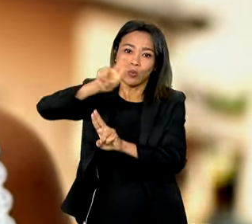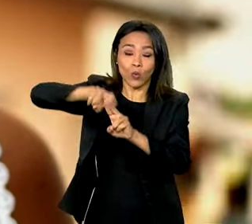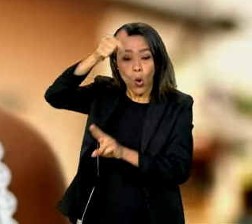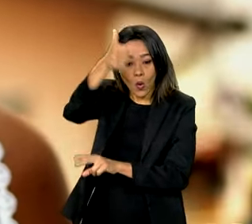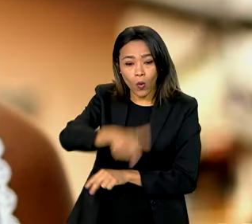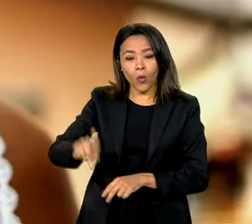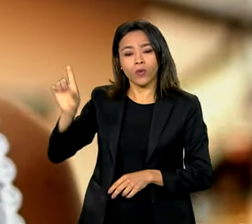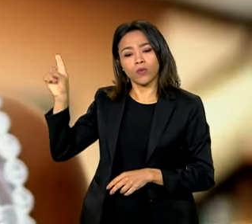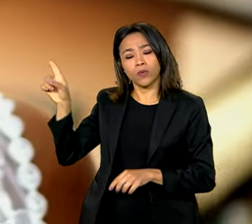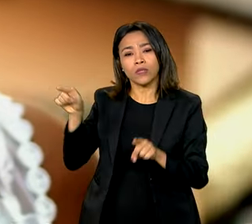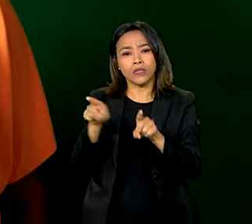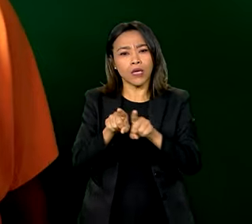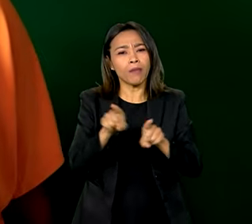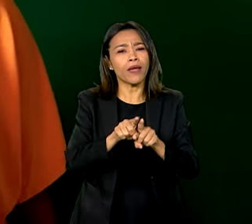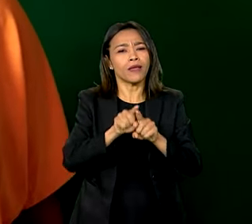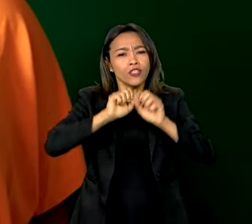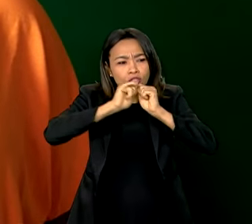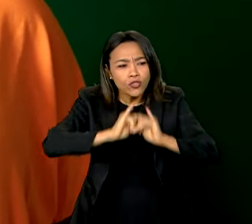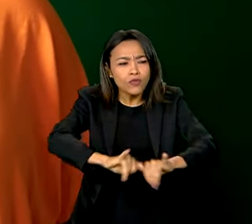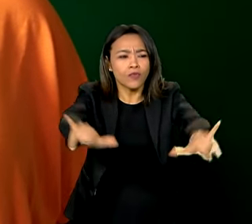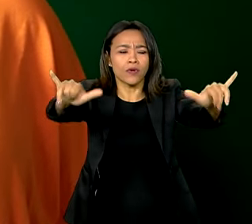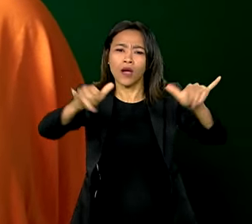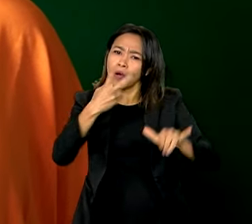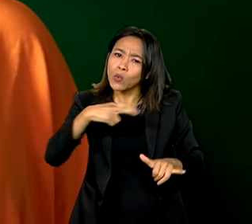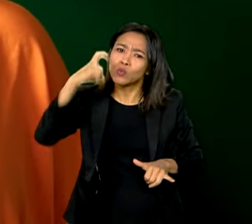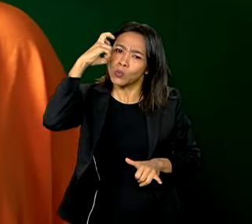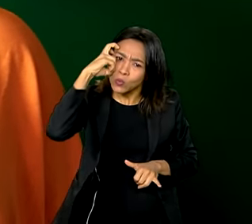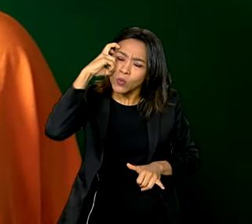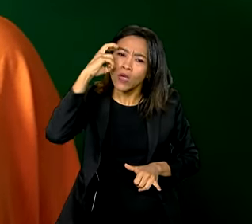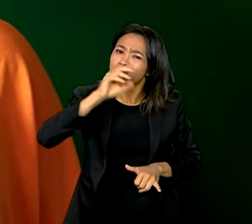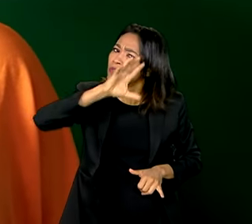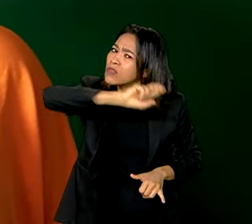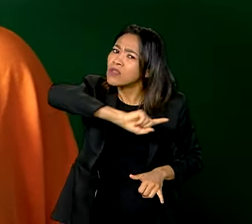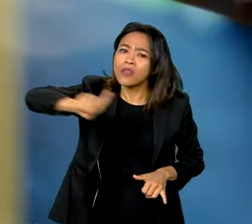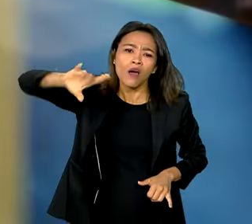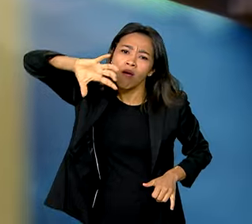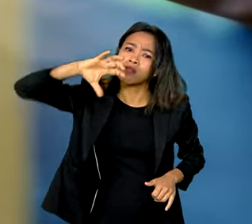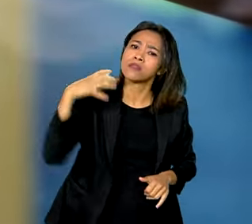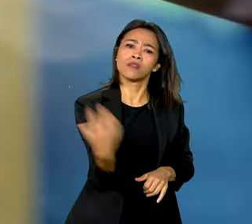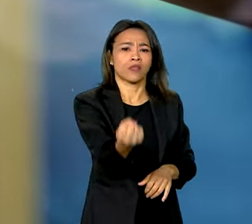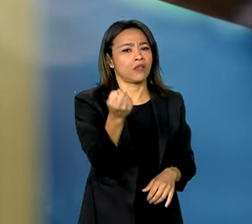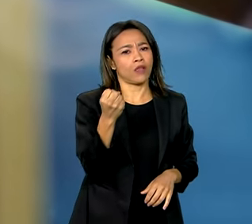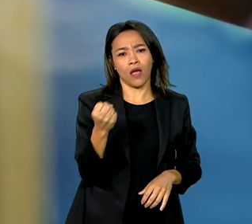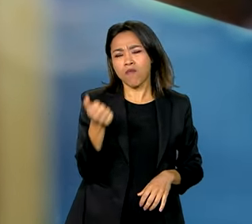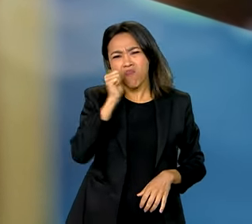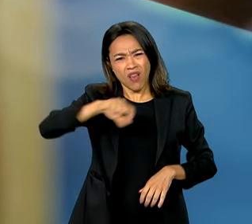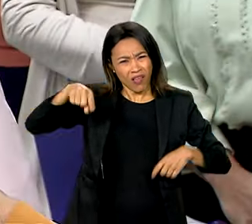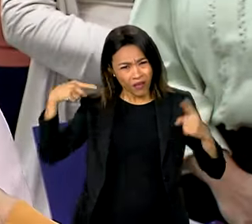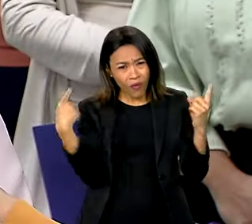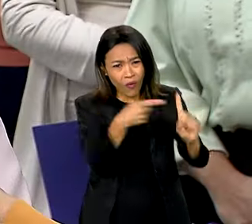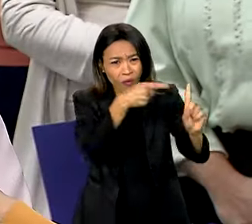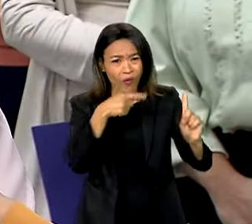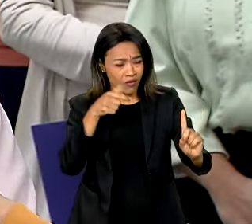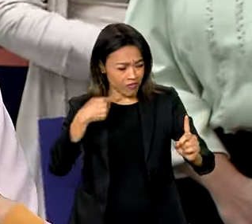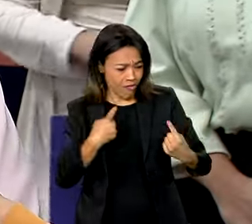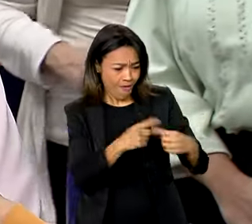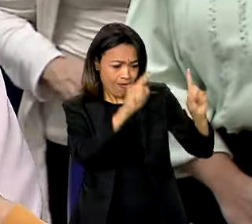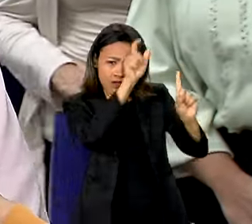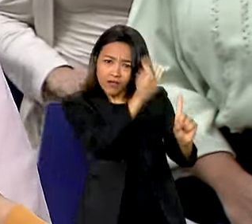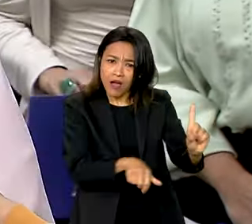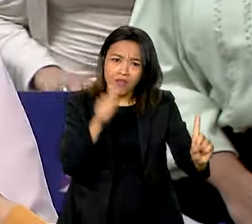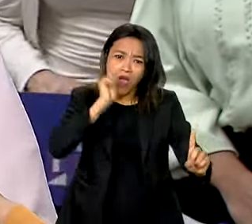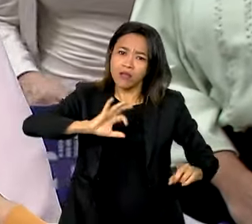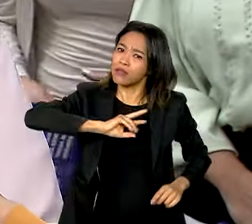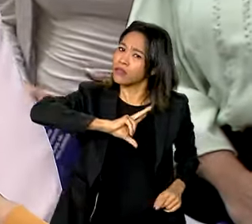na população a cultura de que não se deve aceitar a violência contra a mulher. Nós precisamos